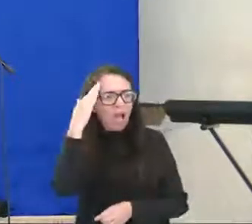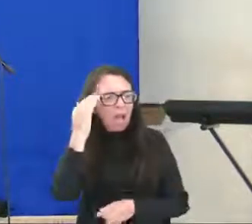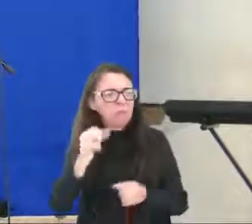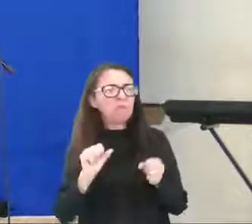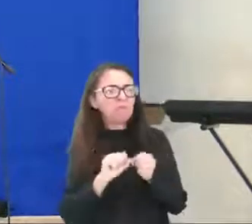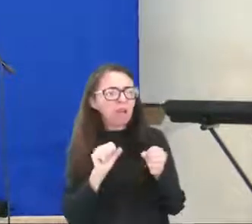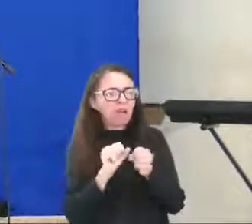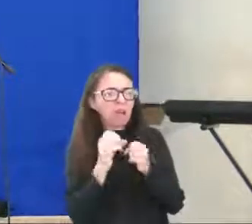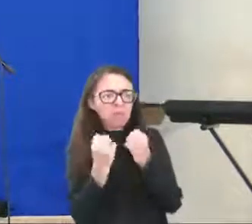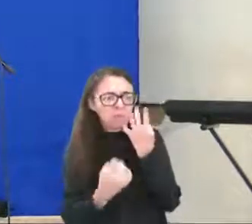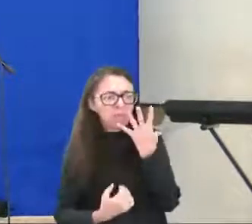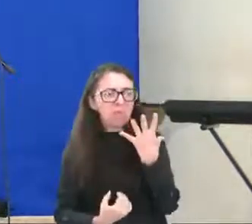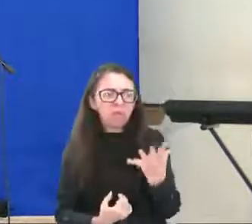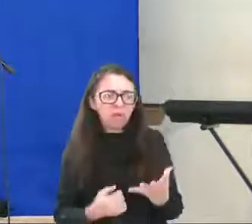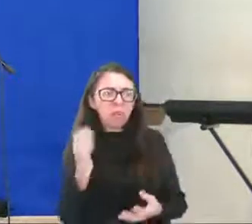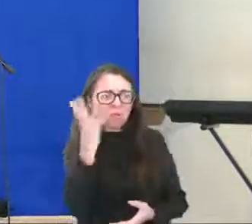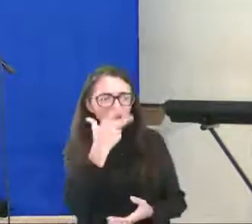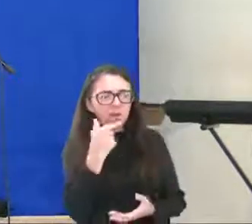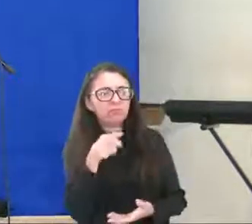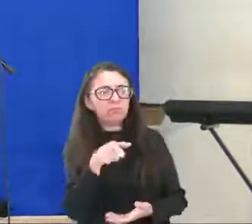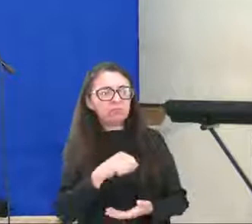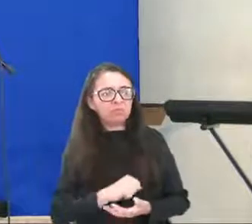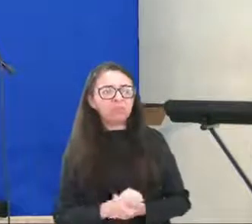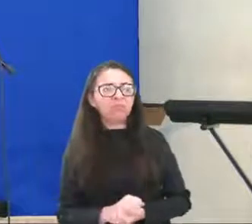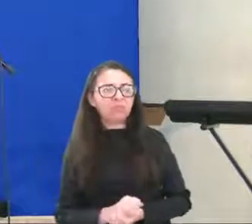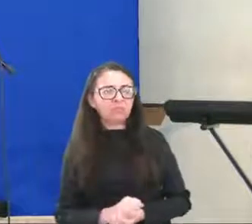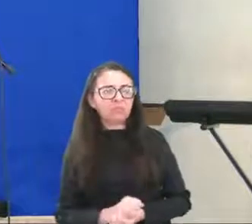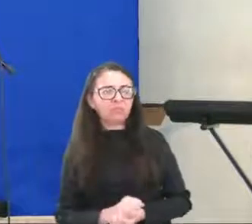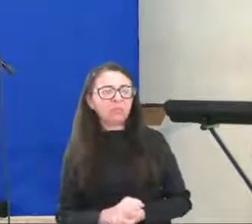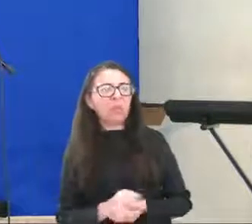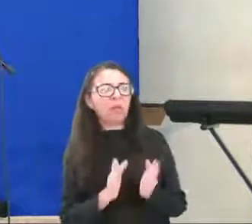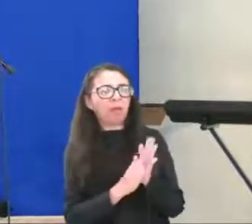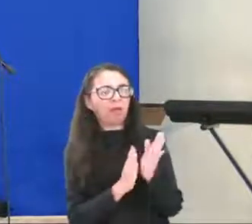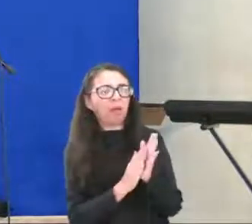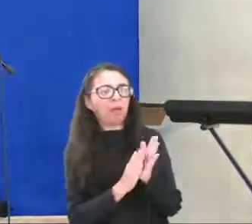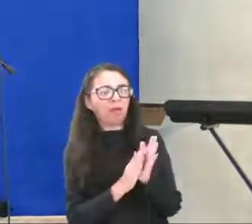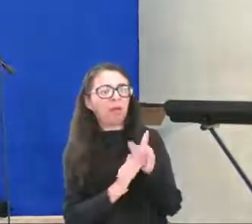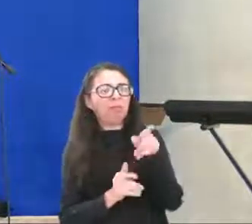gratuitamente pelo Espírito Santo nas nossas vidas.